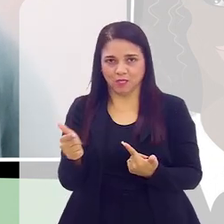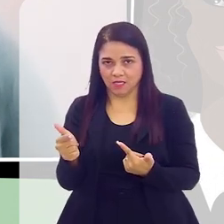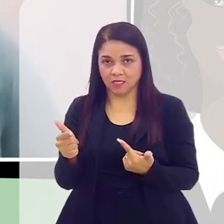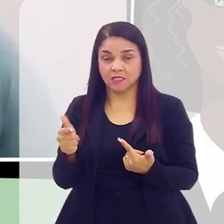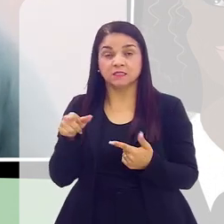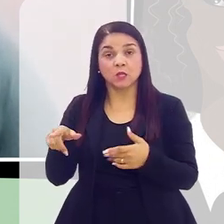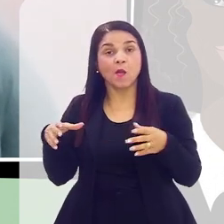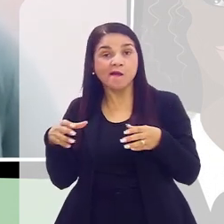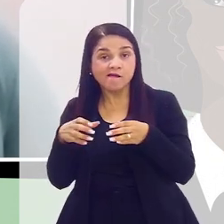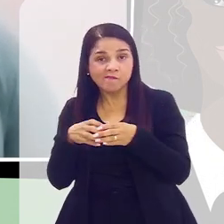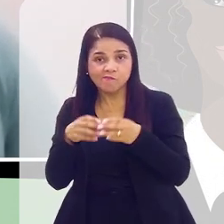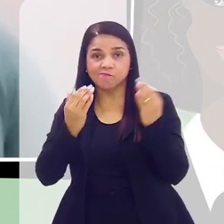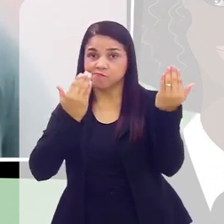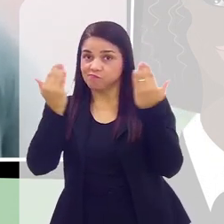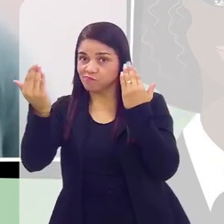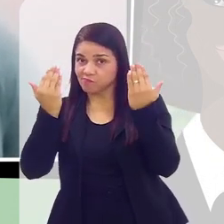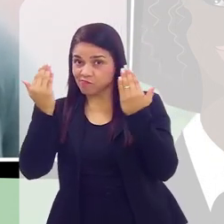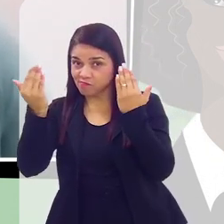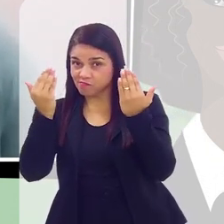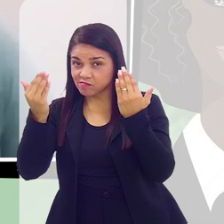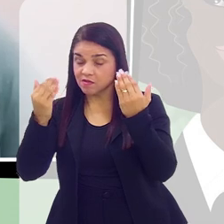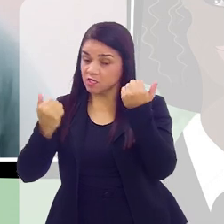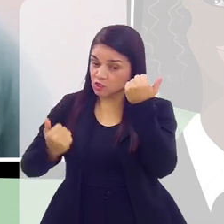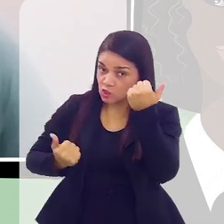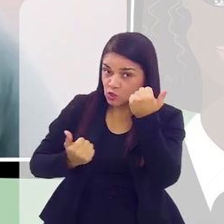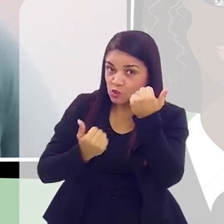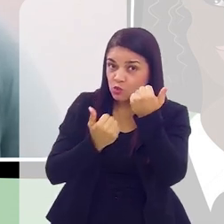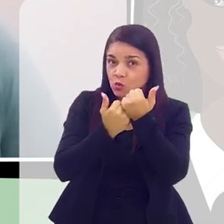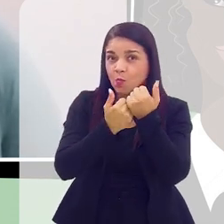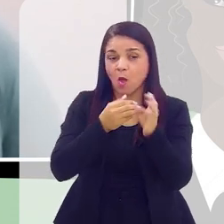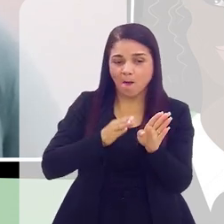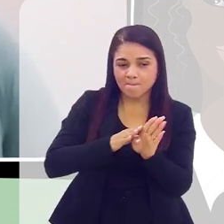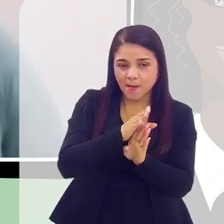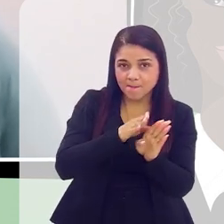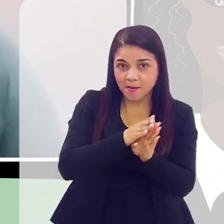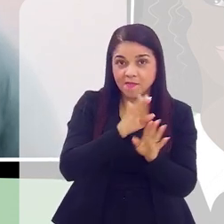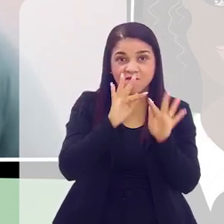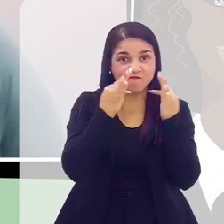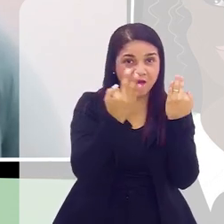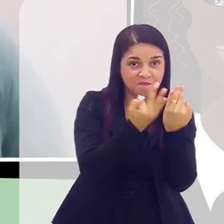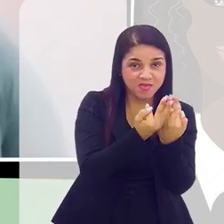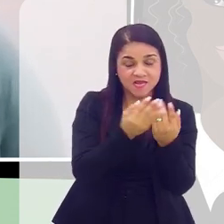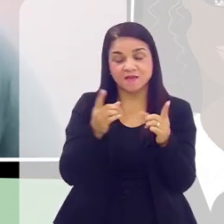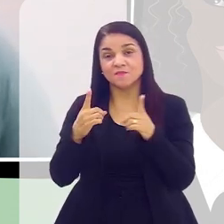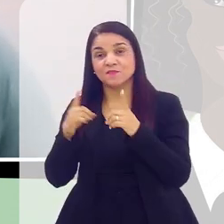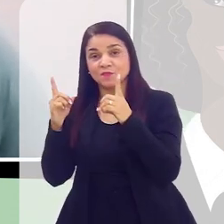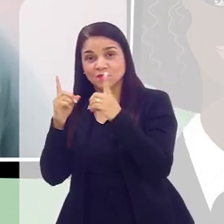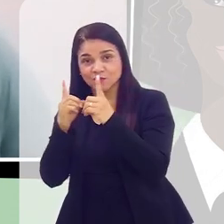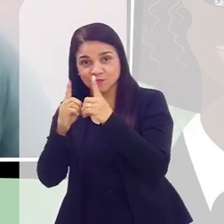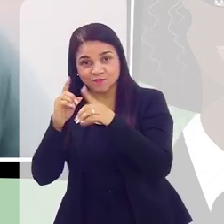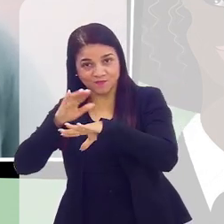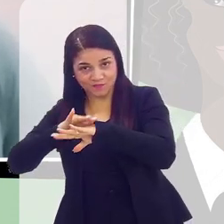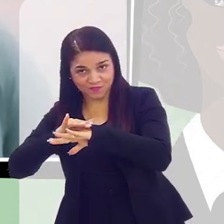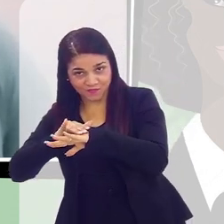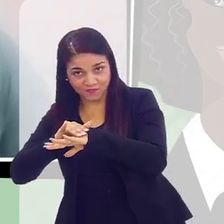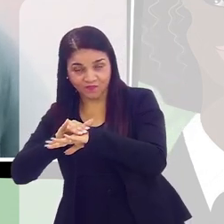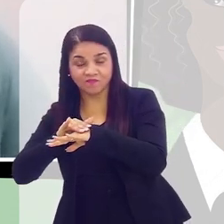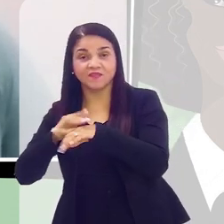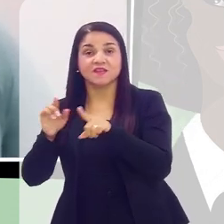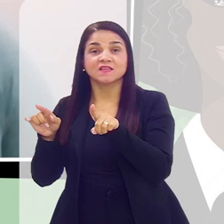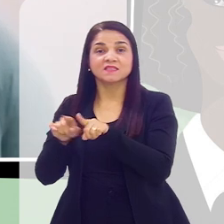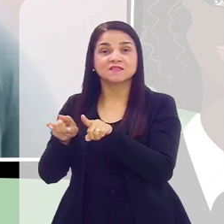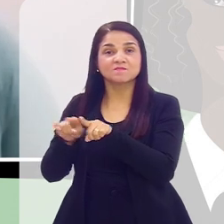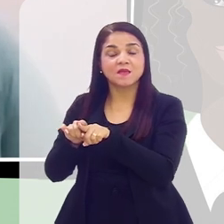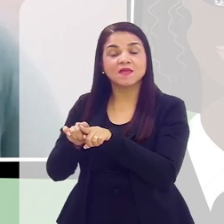isso. E a equipe de psicologia, ela dá esse suporte tanto para a família quanto para aquele paciente que está passando